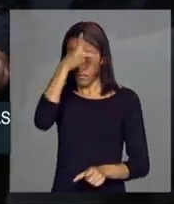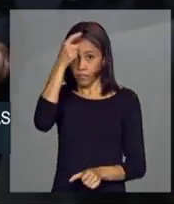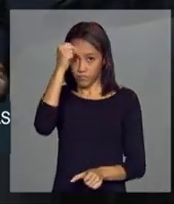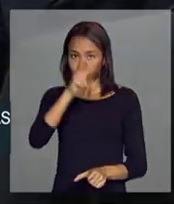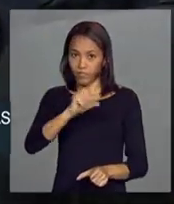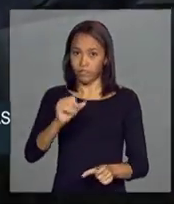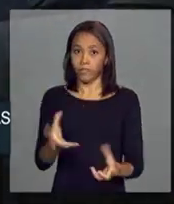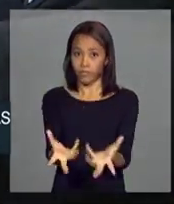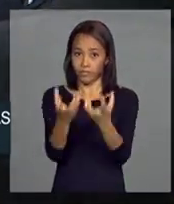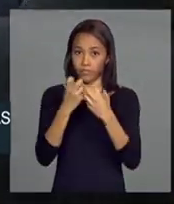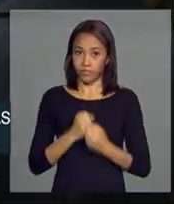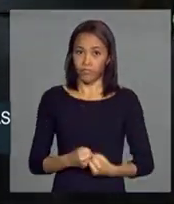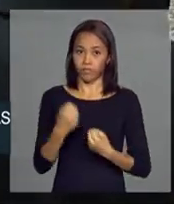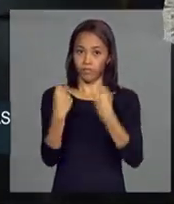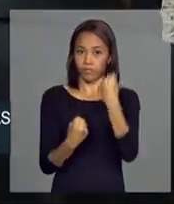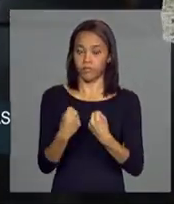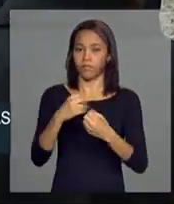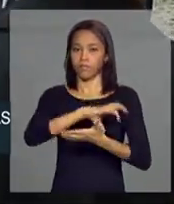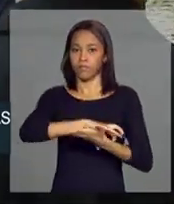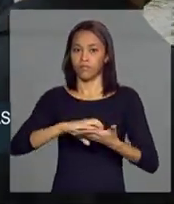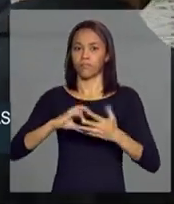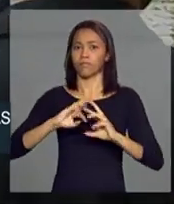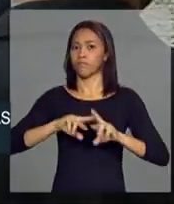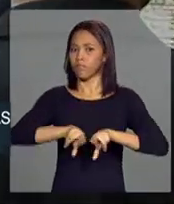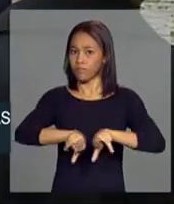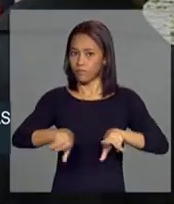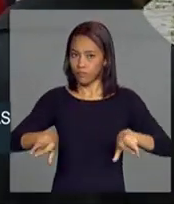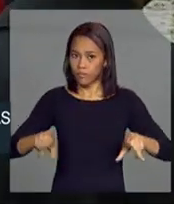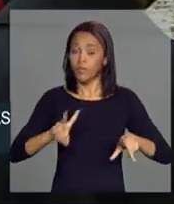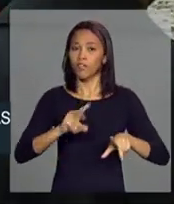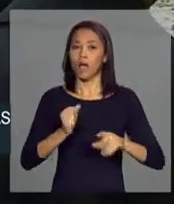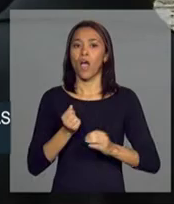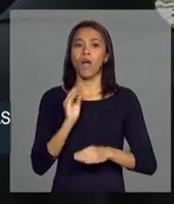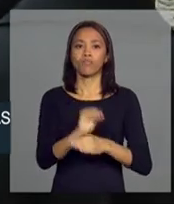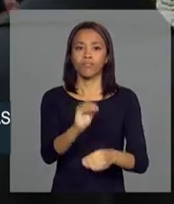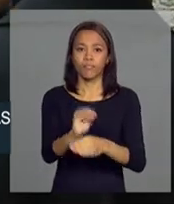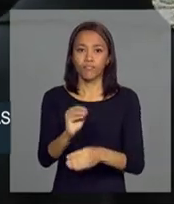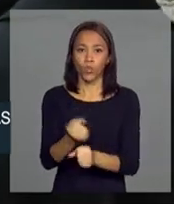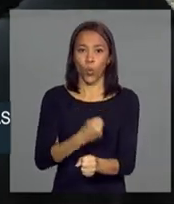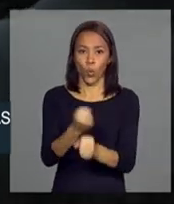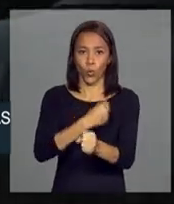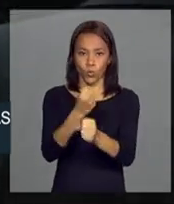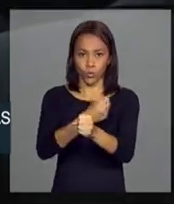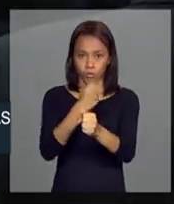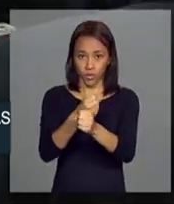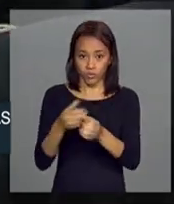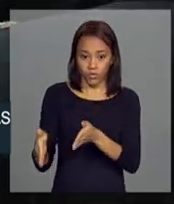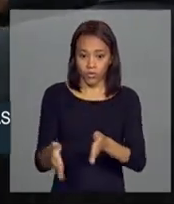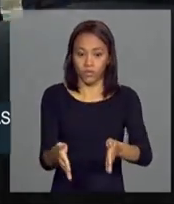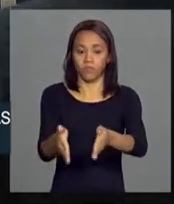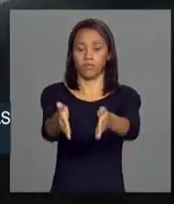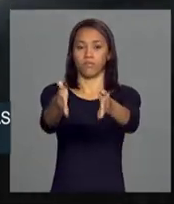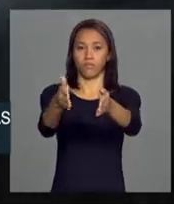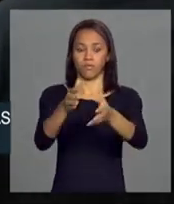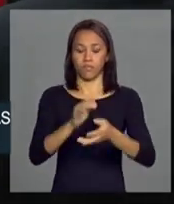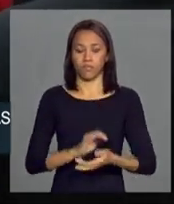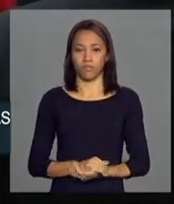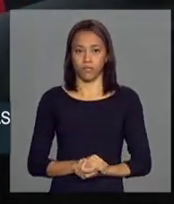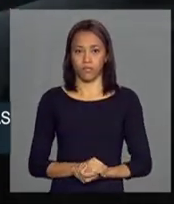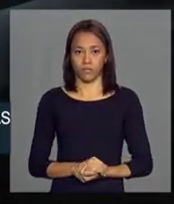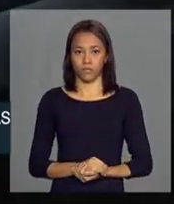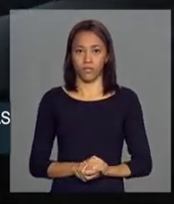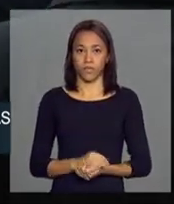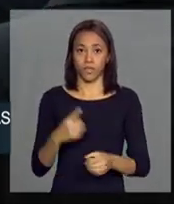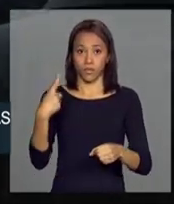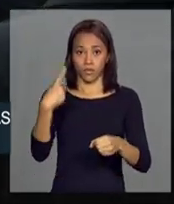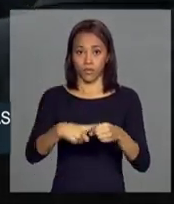esses equipamentos que serão utilizados na manutenção e construção de estradas vicinais de